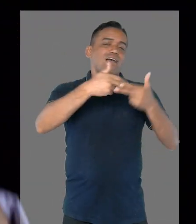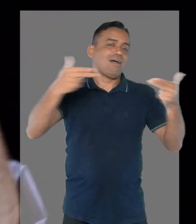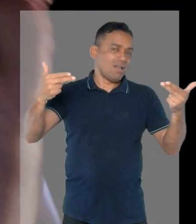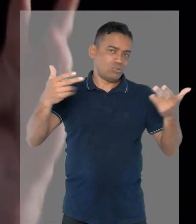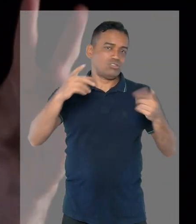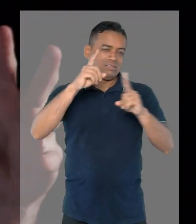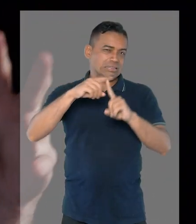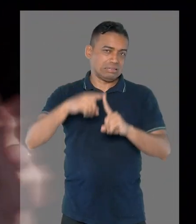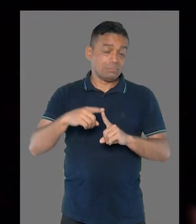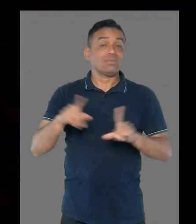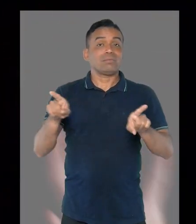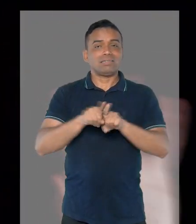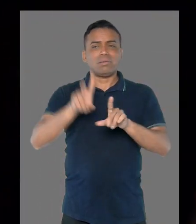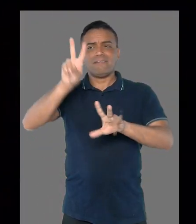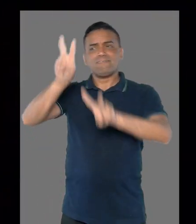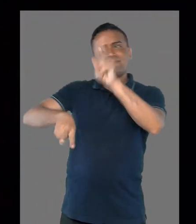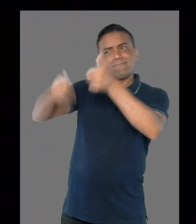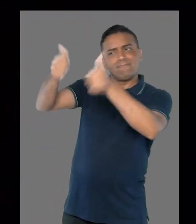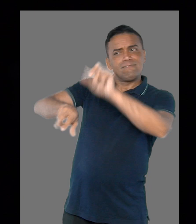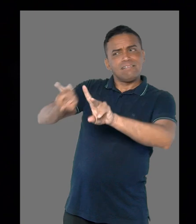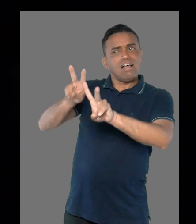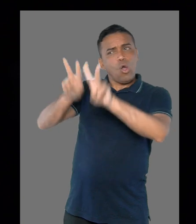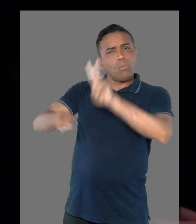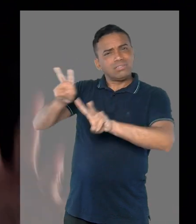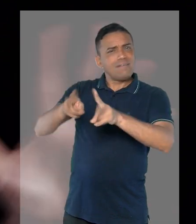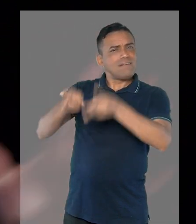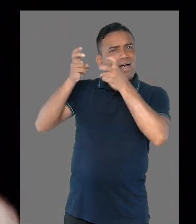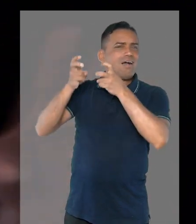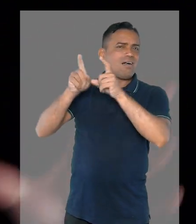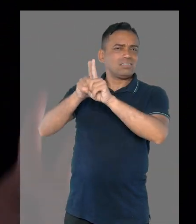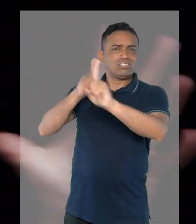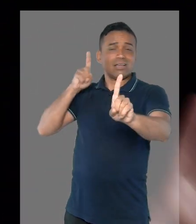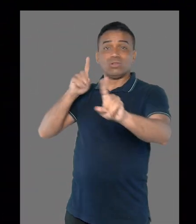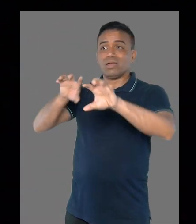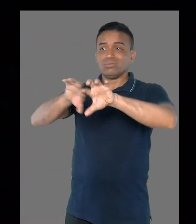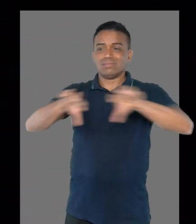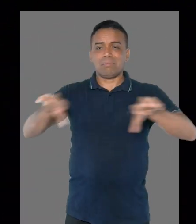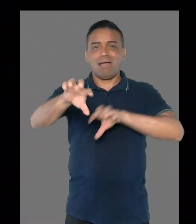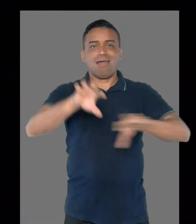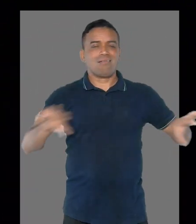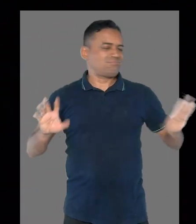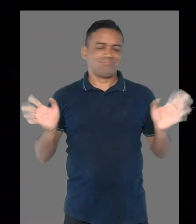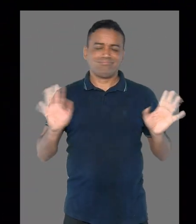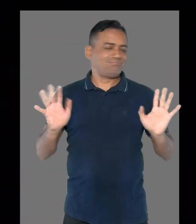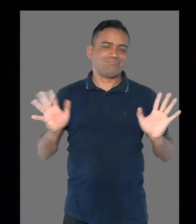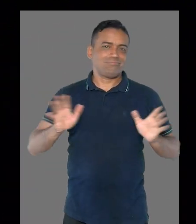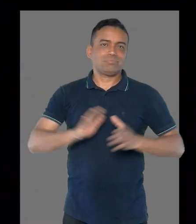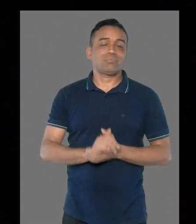seja, e ao mesmo tempo analisar ele com uma certa distância. Assim. Então, eu não quero separar essas coisas. Né? Acho que,